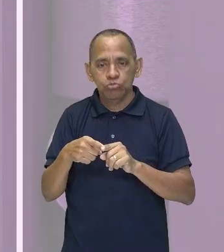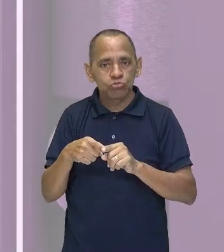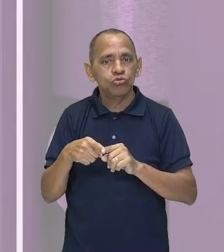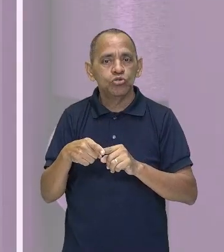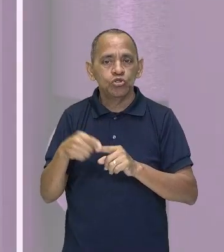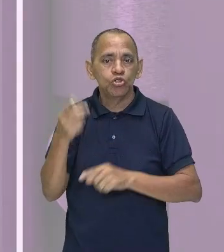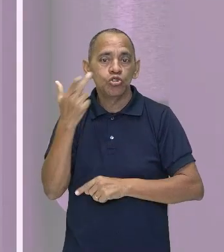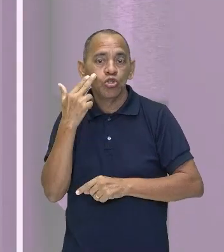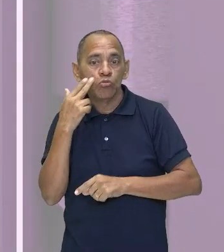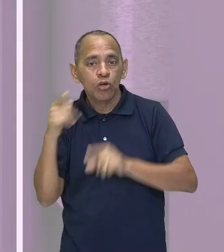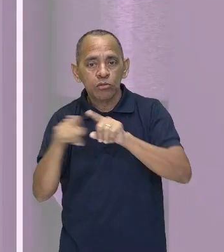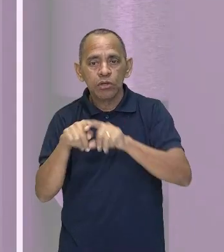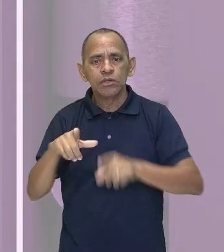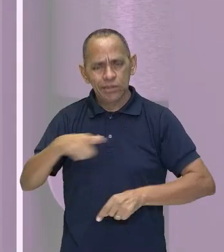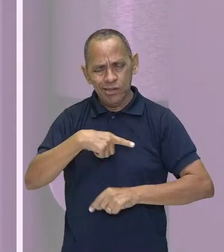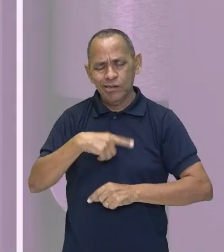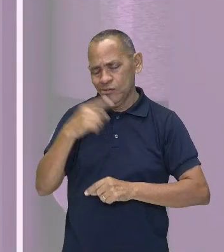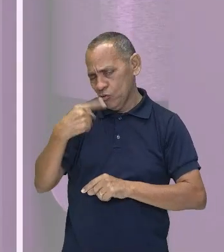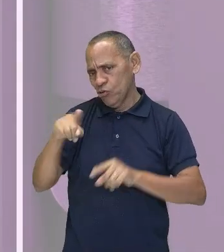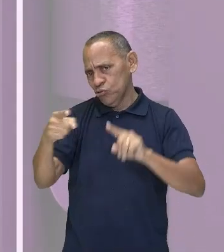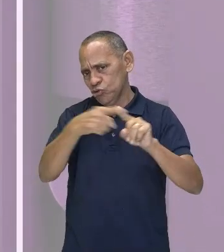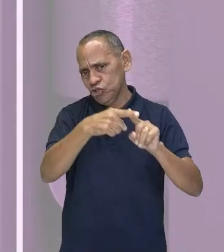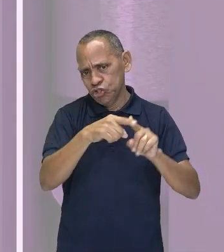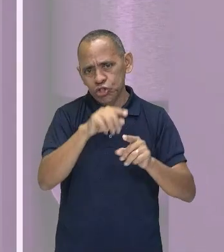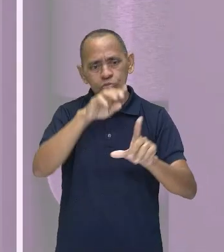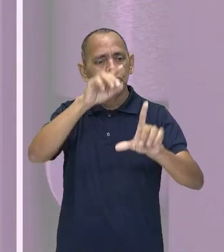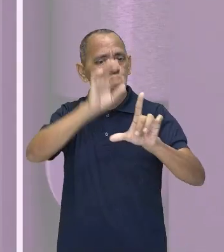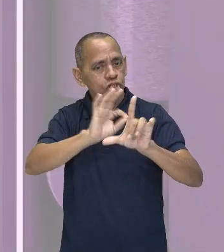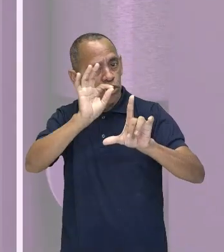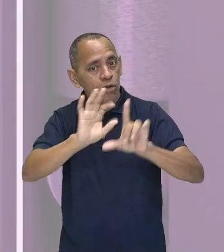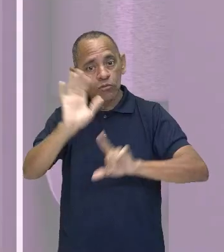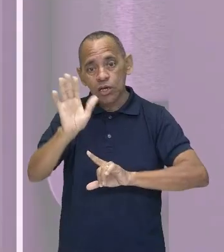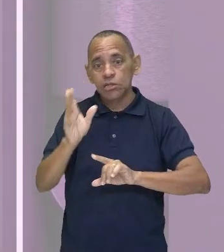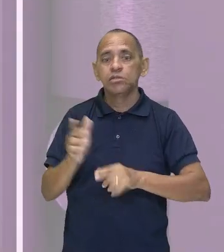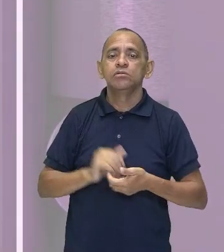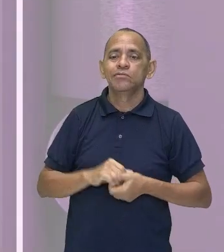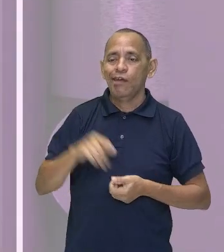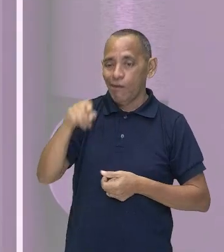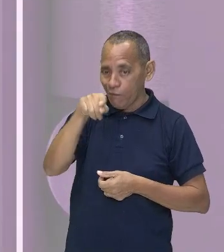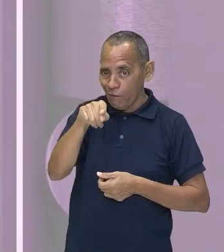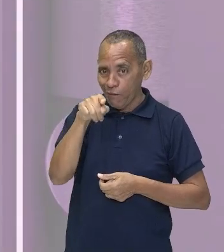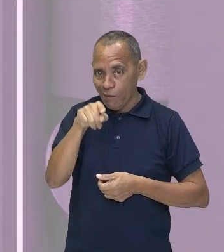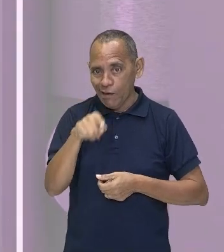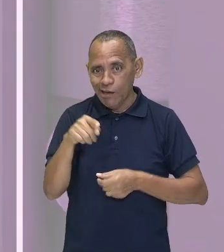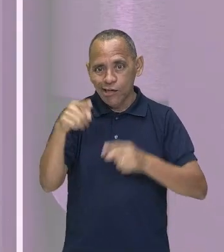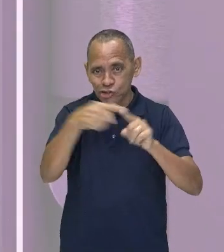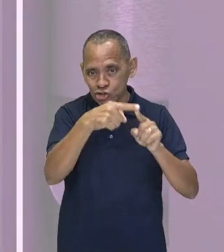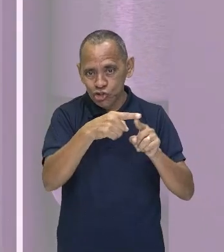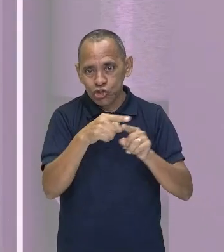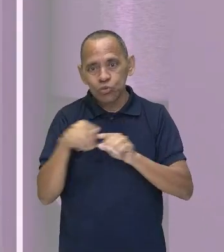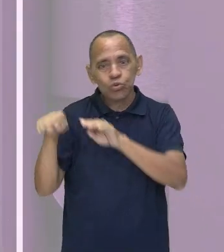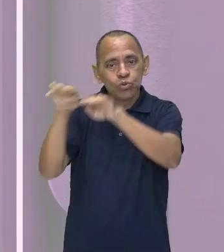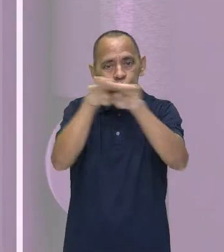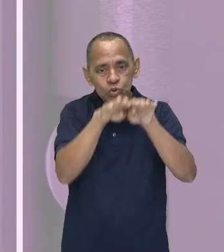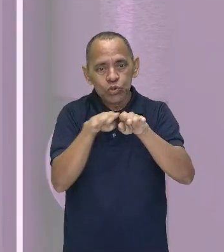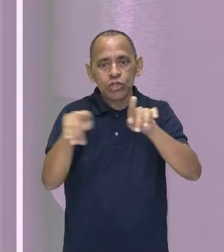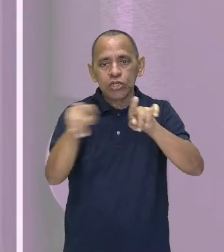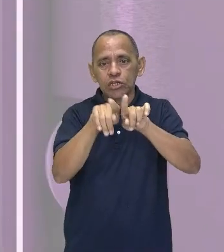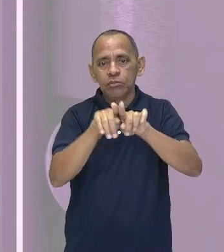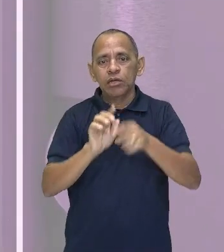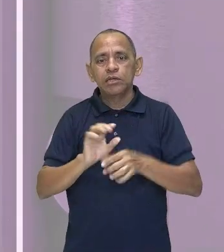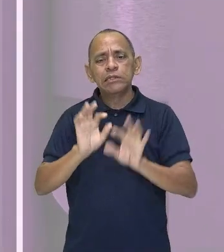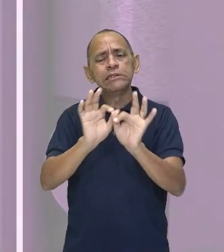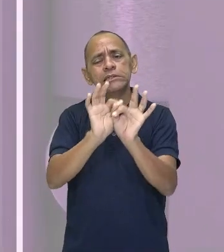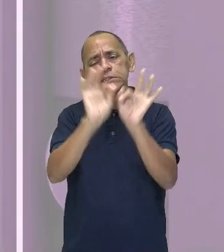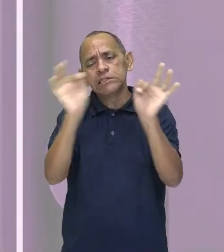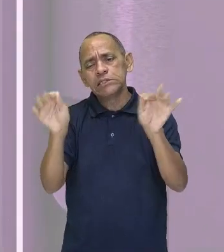outros, né? Existem outros gráficos, mas os mais comuns de se ver são esses três, tá bom? E também são os mais simples de